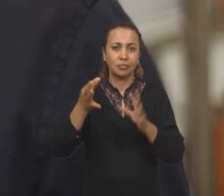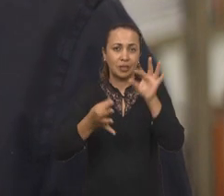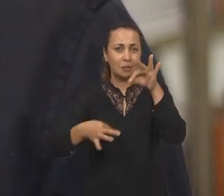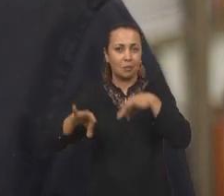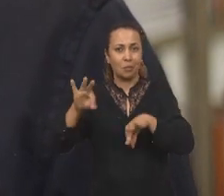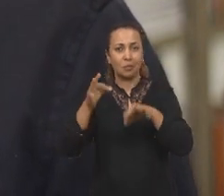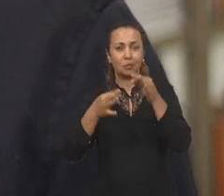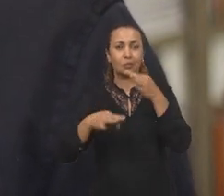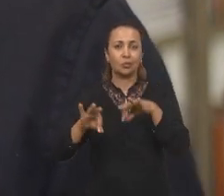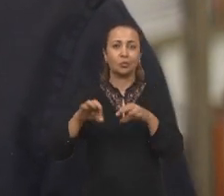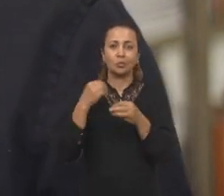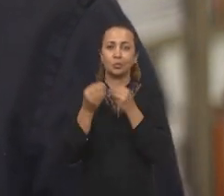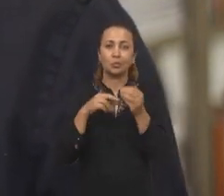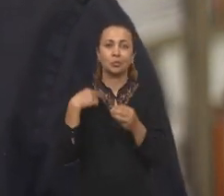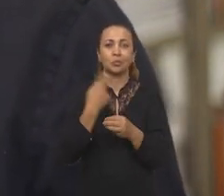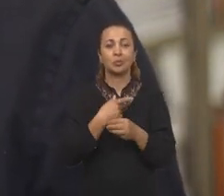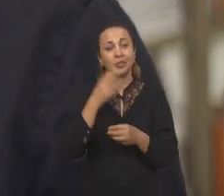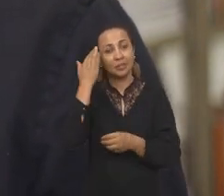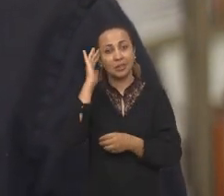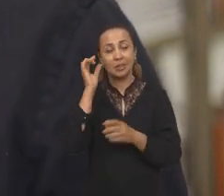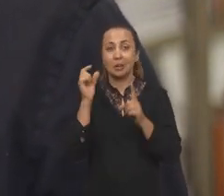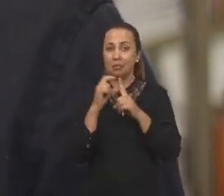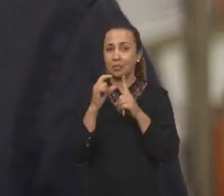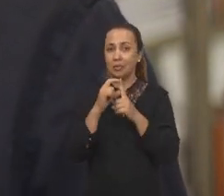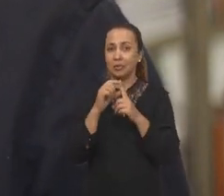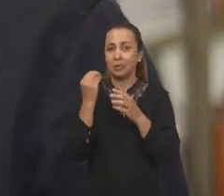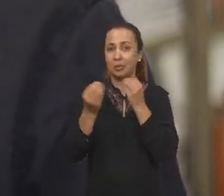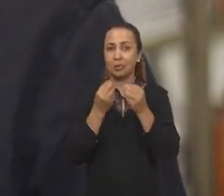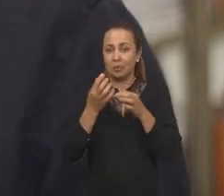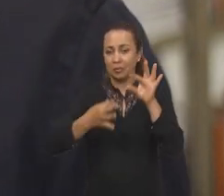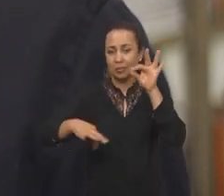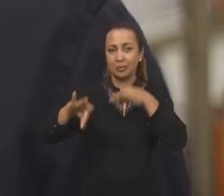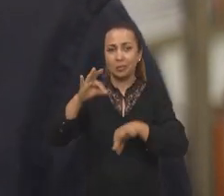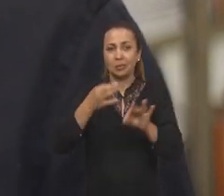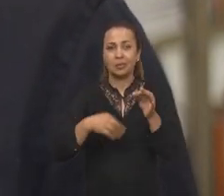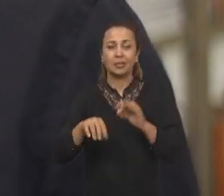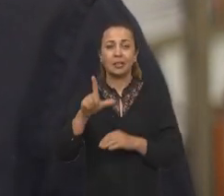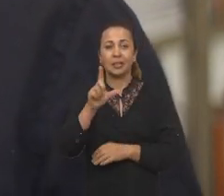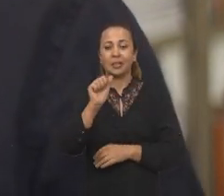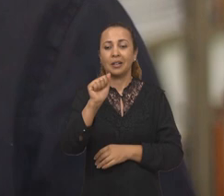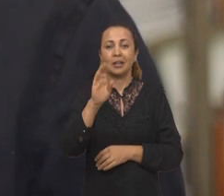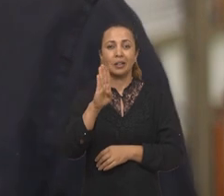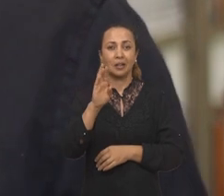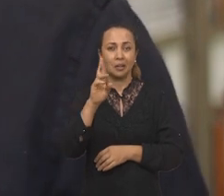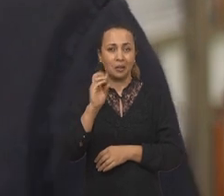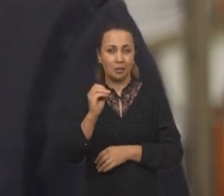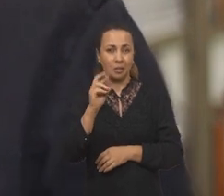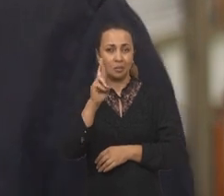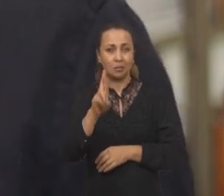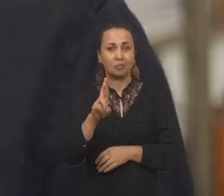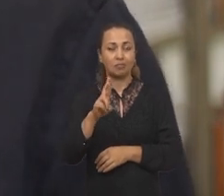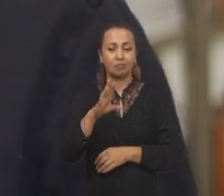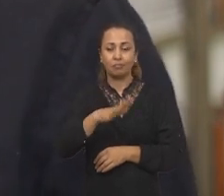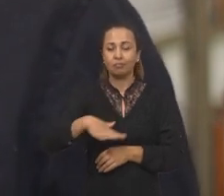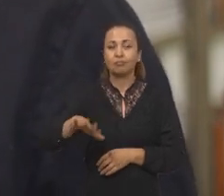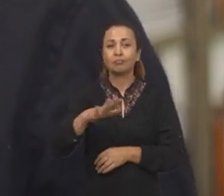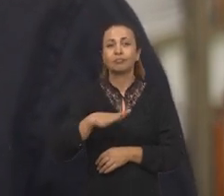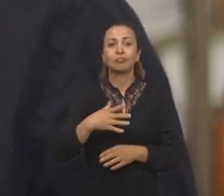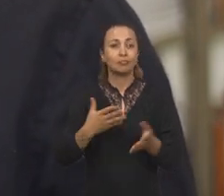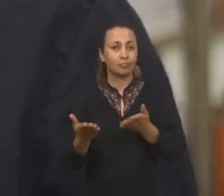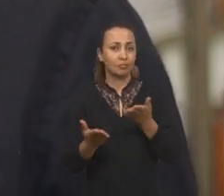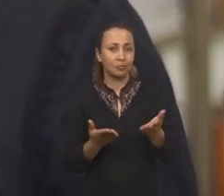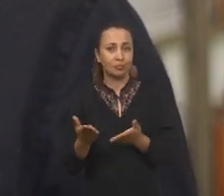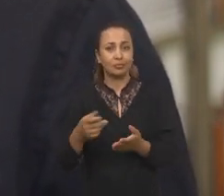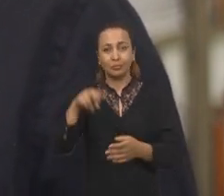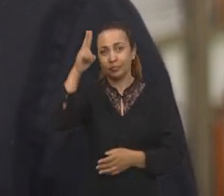laboratório como a gente entende a palavra né como laboratório como espaço e lá boa espaço de trabalho espaço de ofício